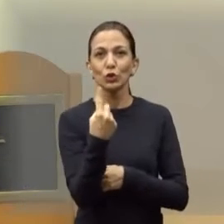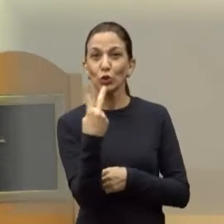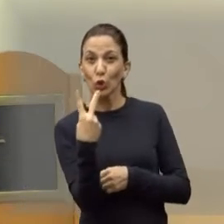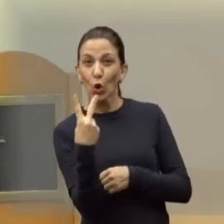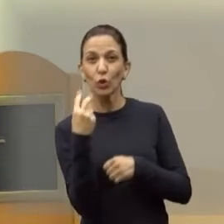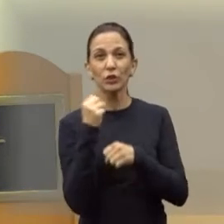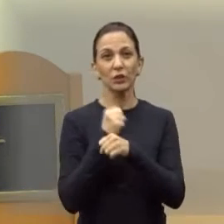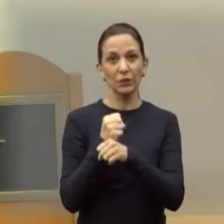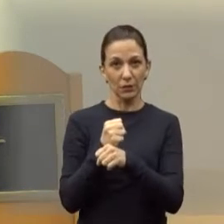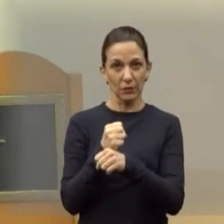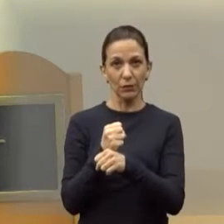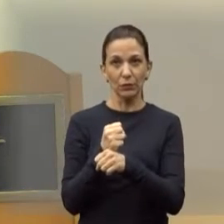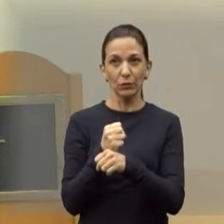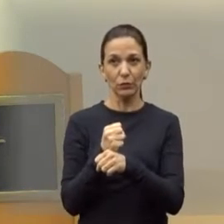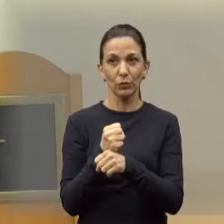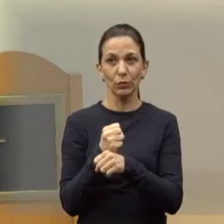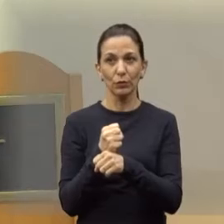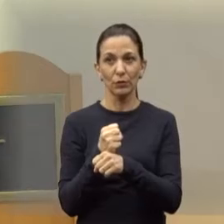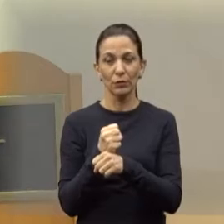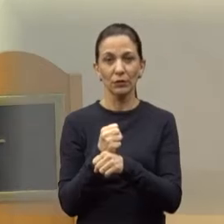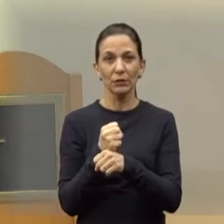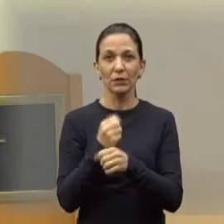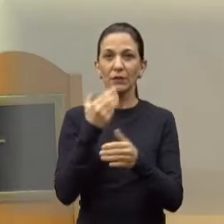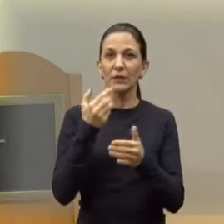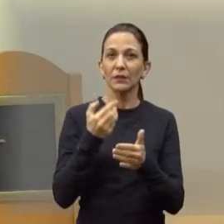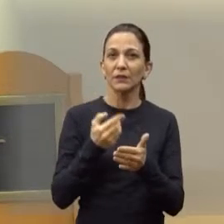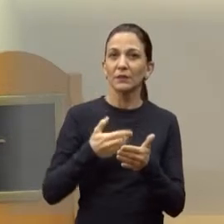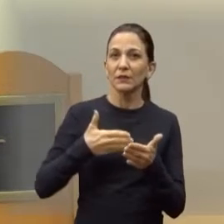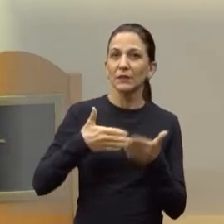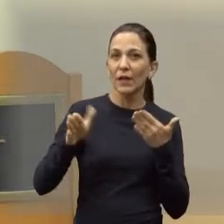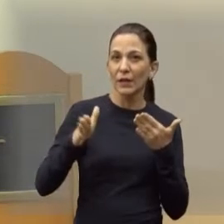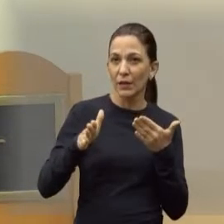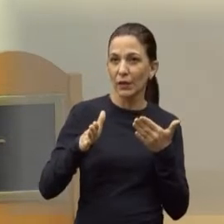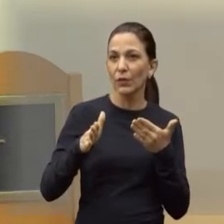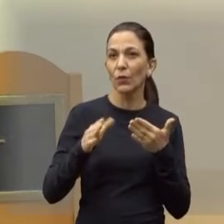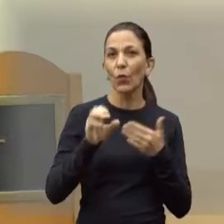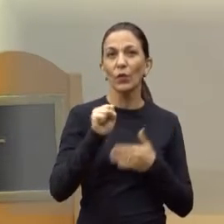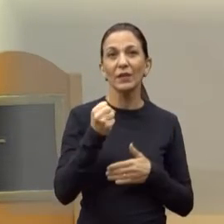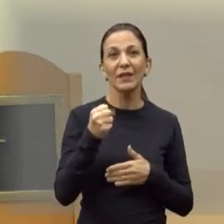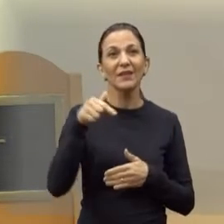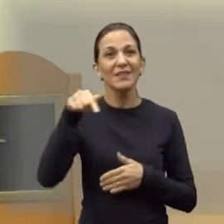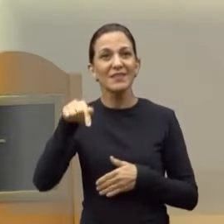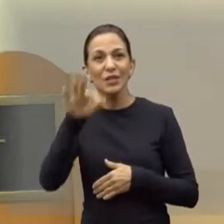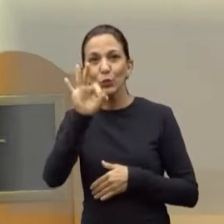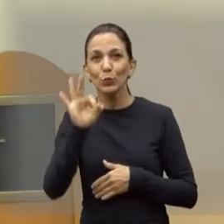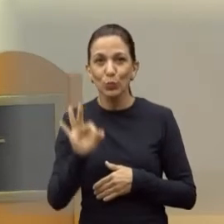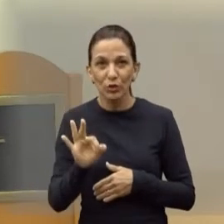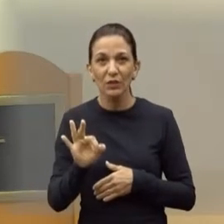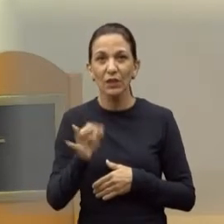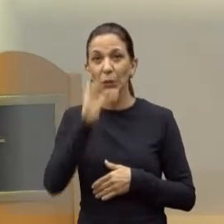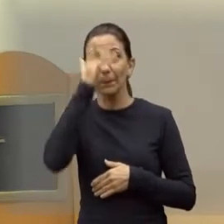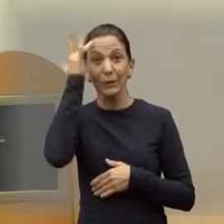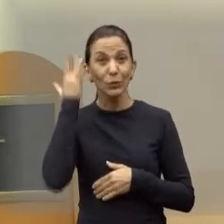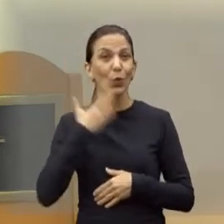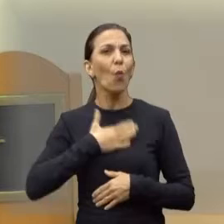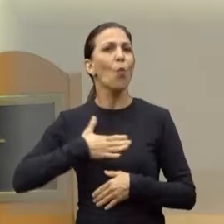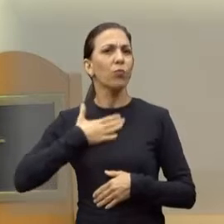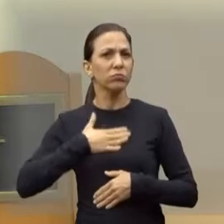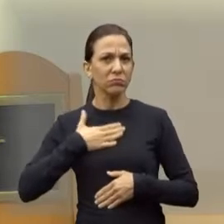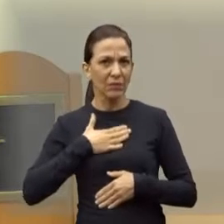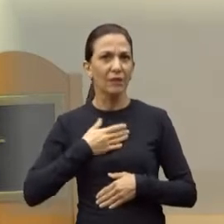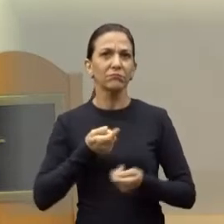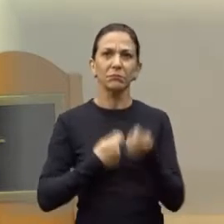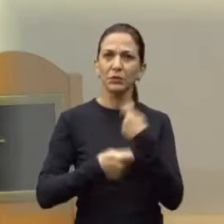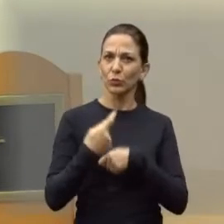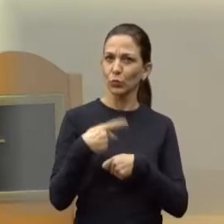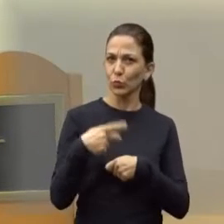de ter saído com um Record histórico de 87% de aprovação no final